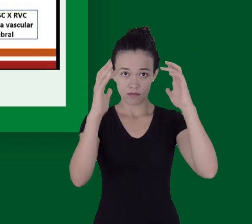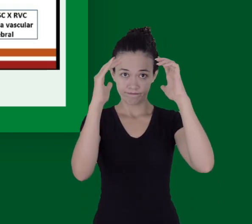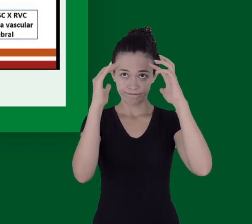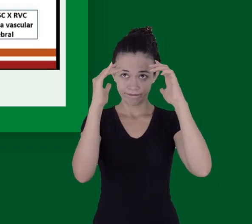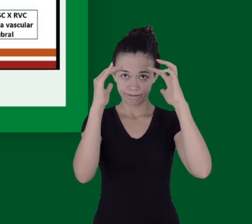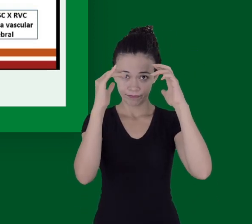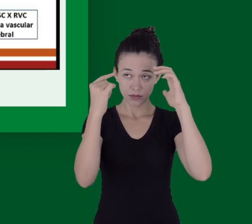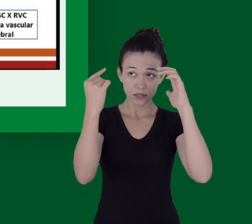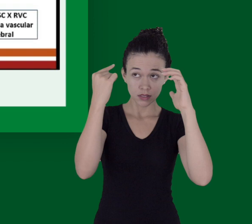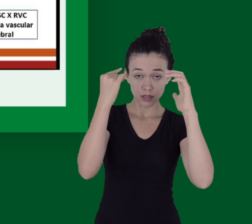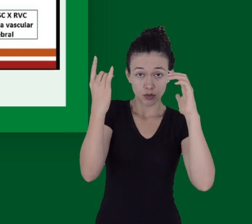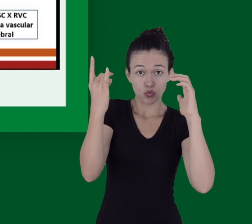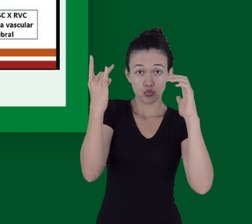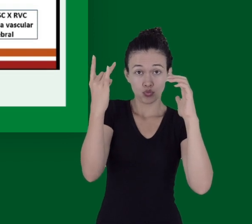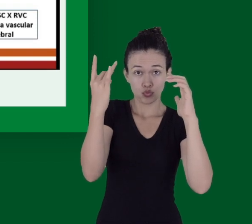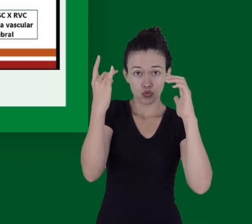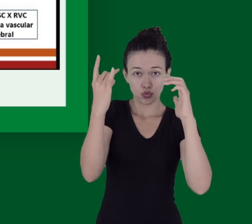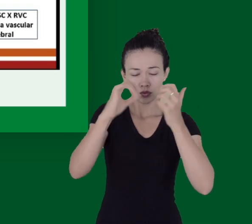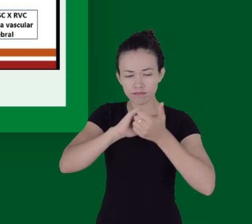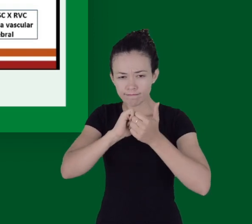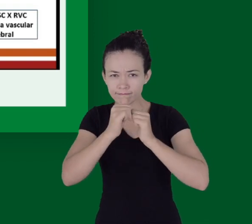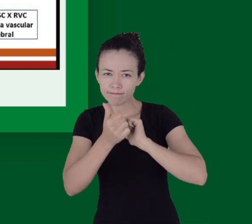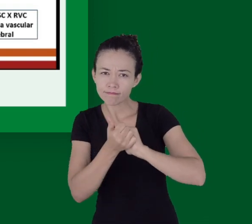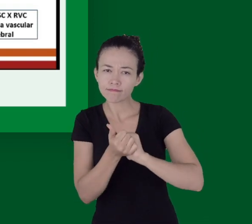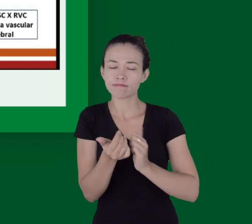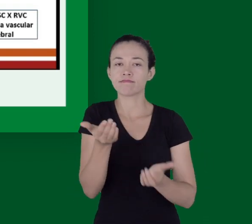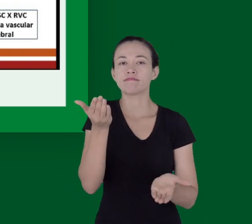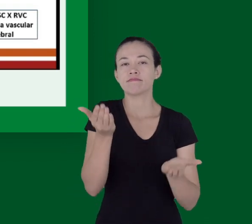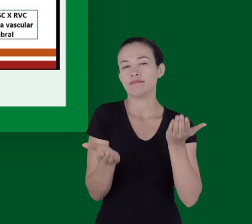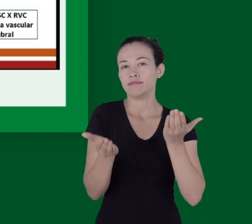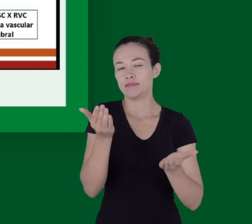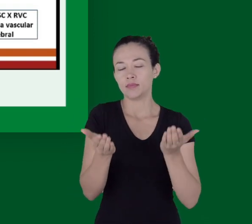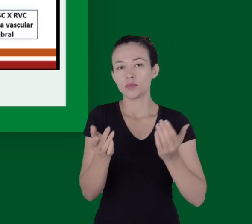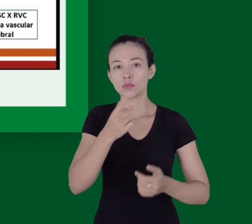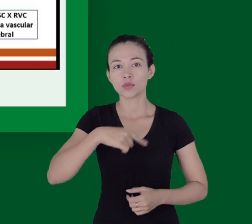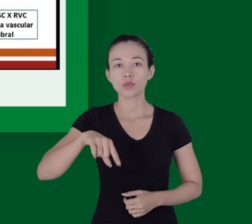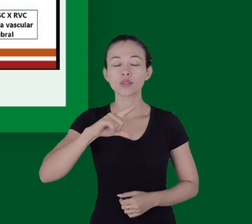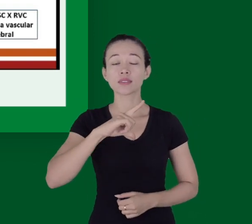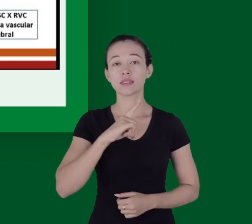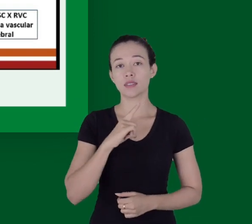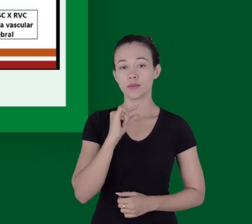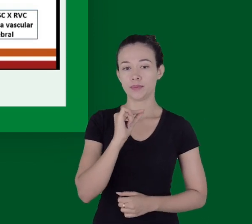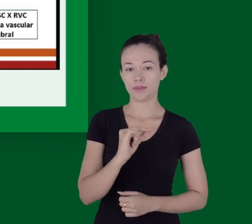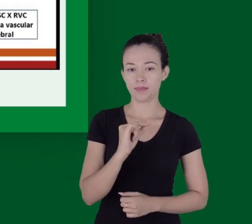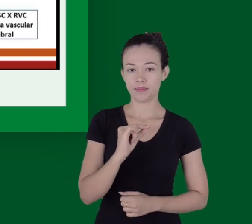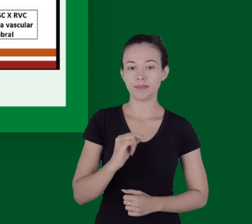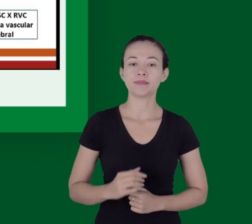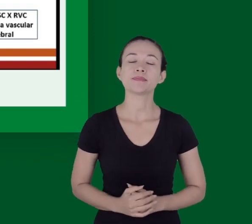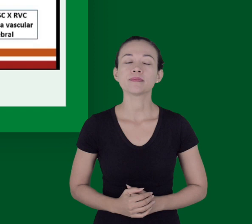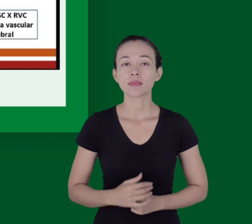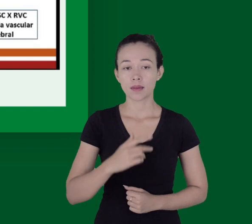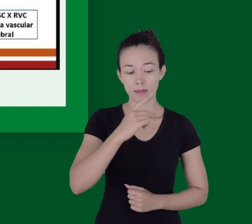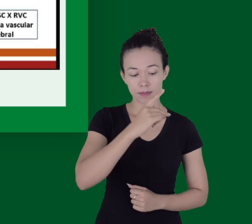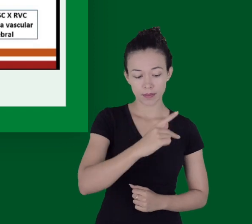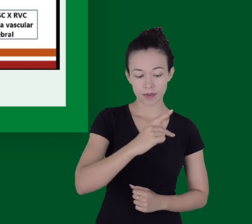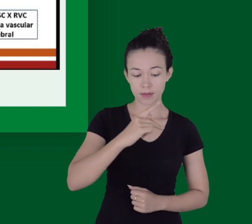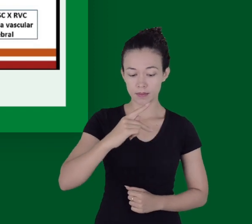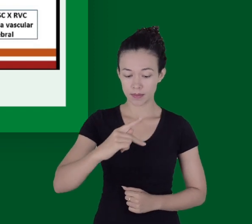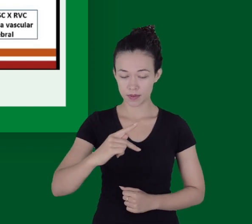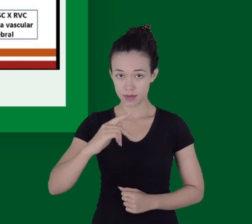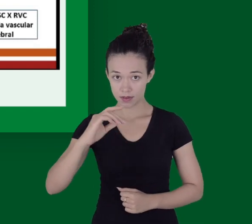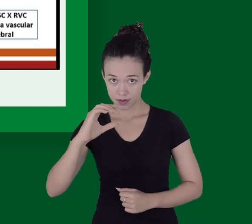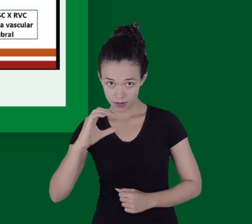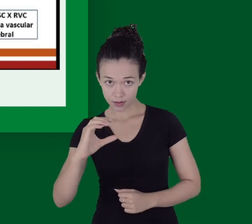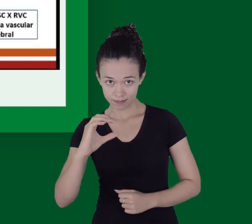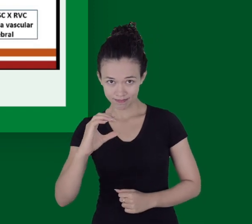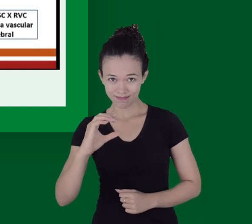a gente tem o fluxo sanguíneo cerebral diretamente relacionado à pressão de perfusão cerebral,